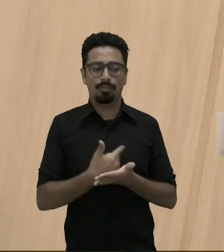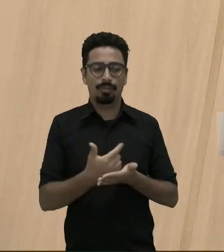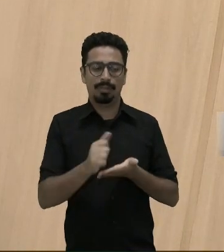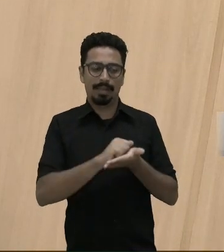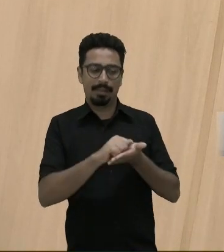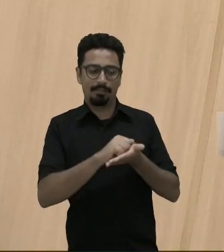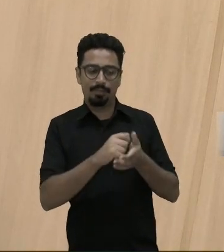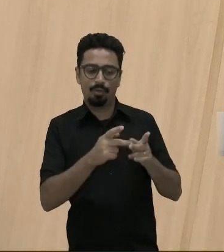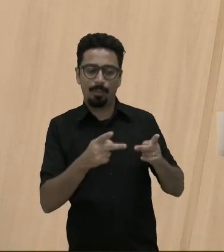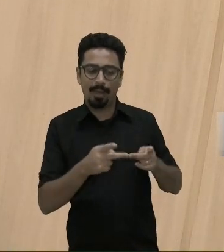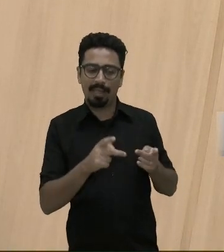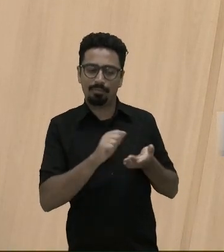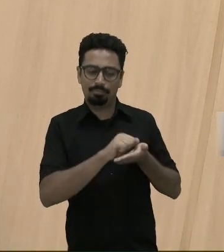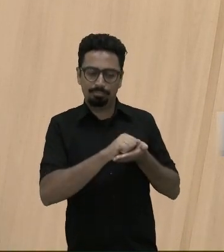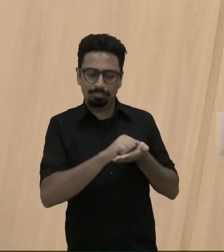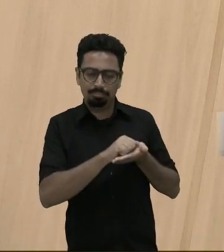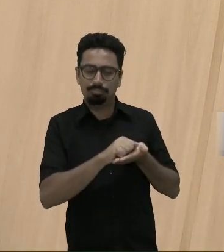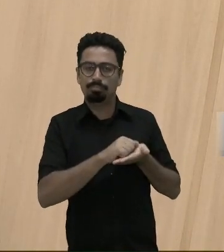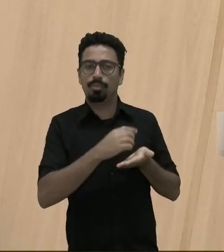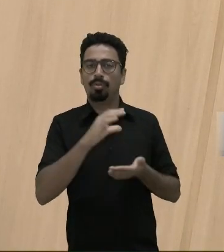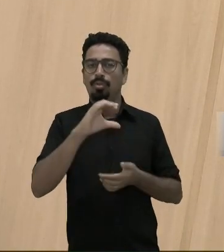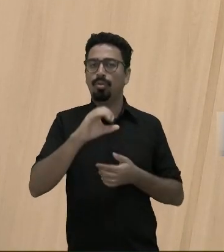como comi,